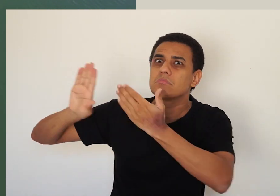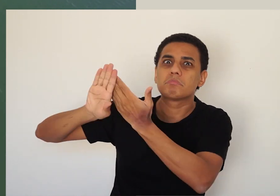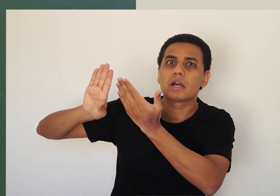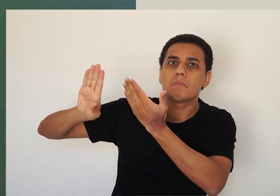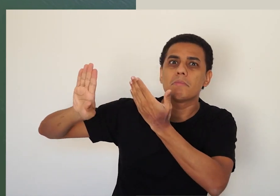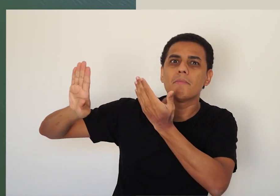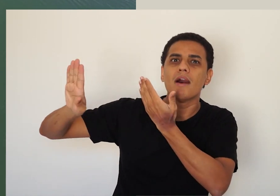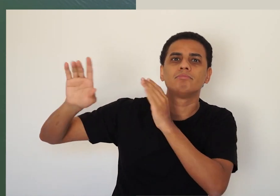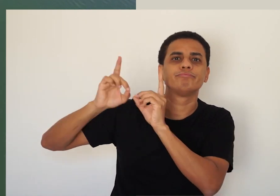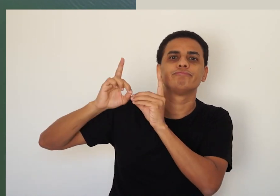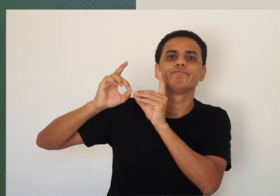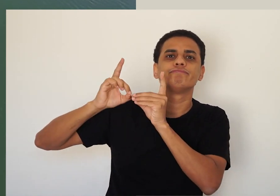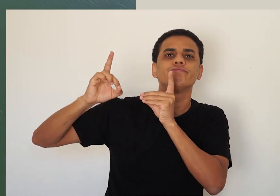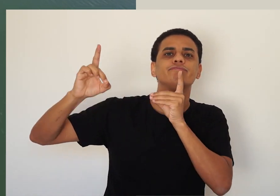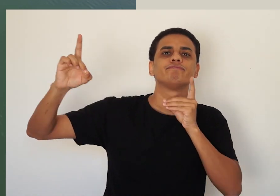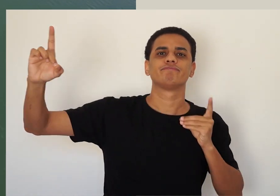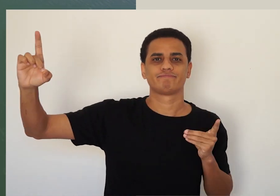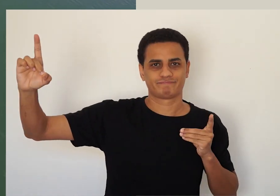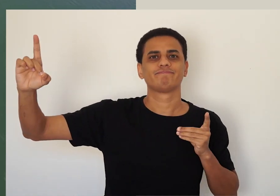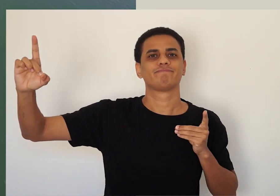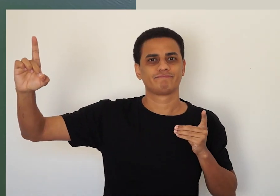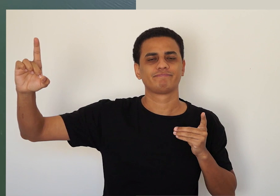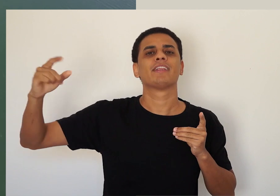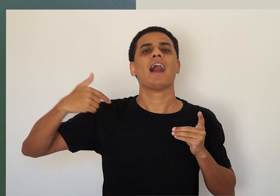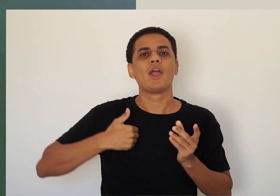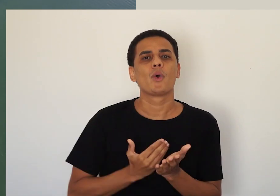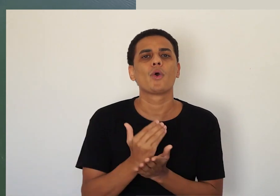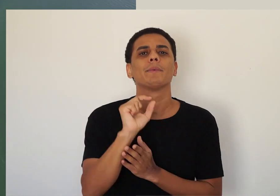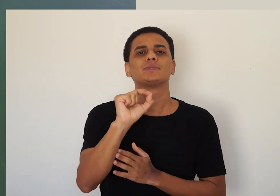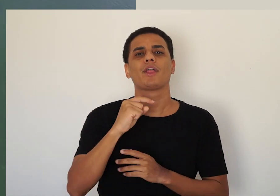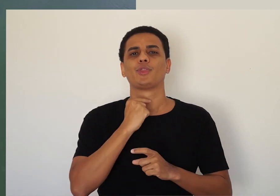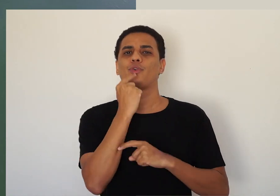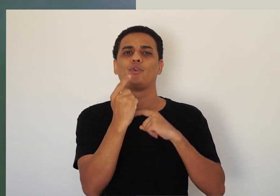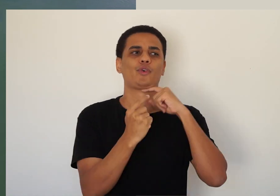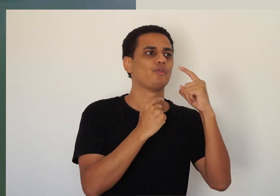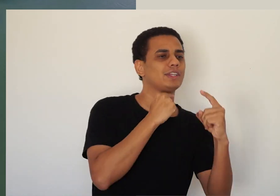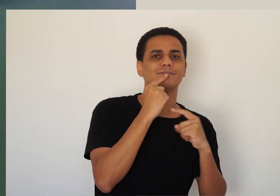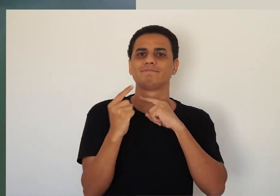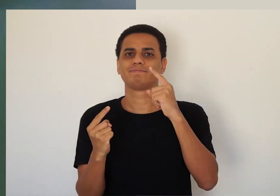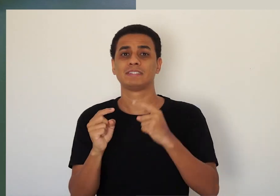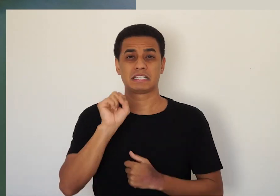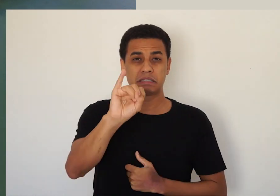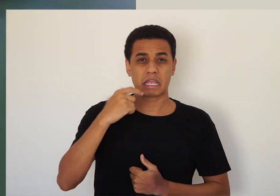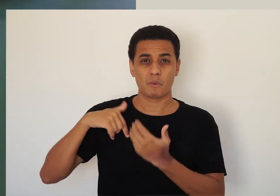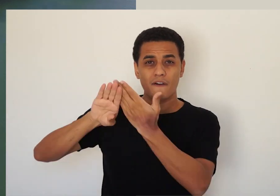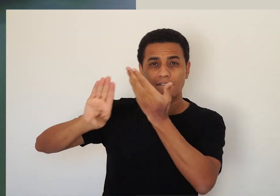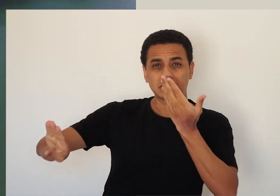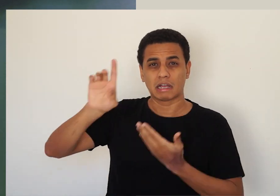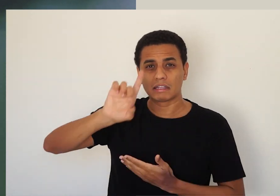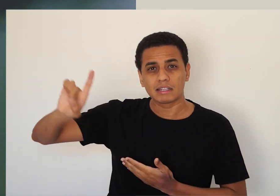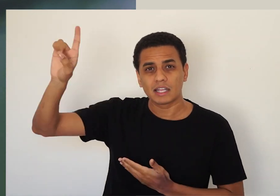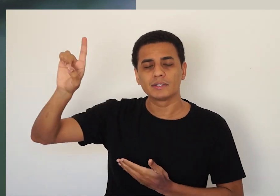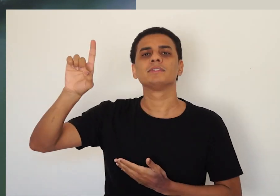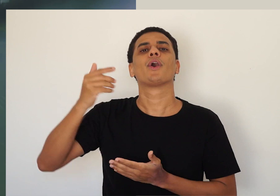aumenta. Esse espaço entre eu e Deus é o lar das minhas dúvidas. Quando eu me afasto de Deus, eu crio